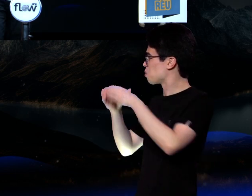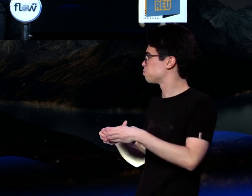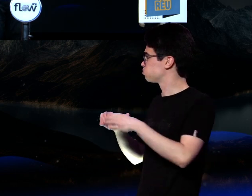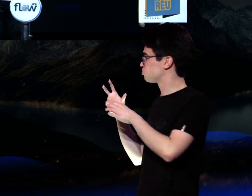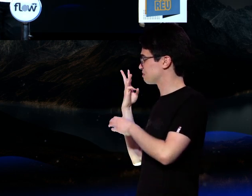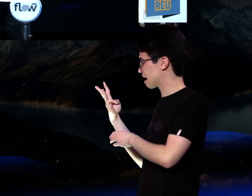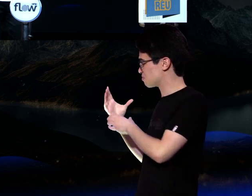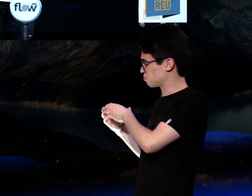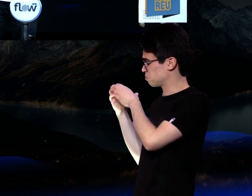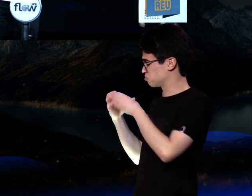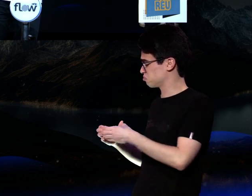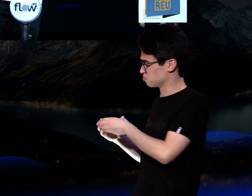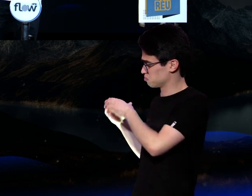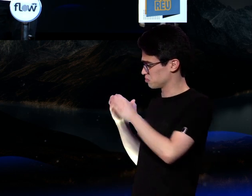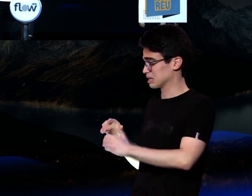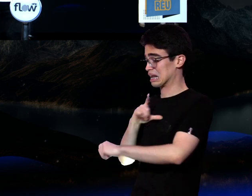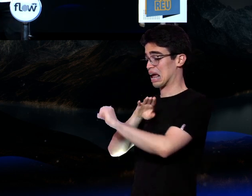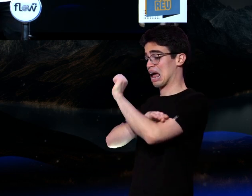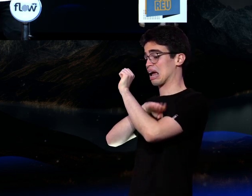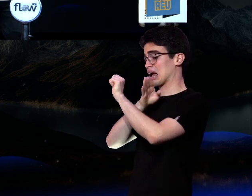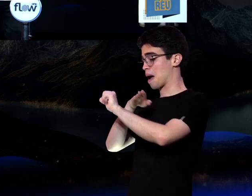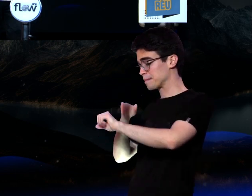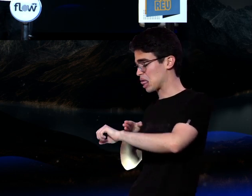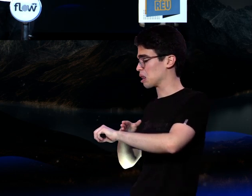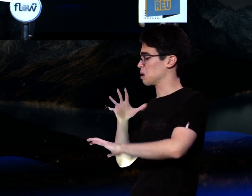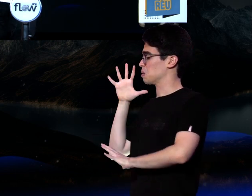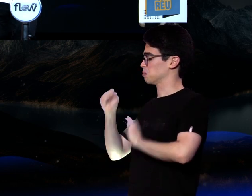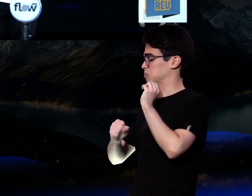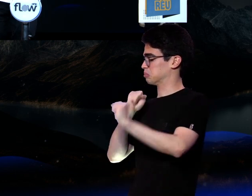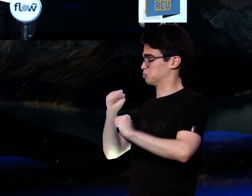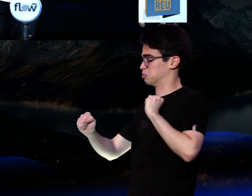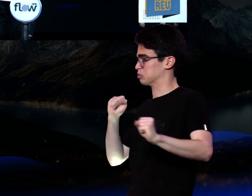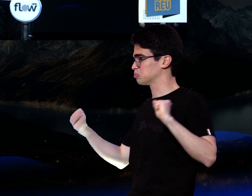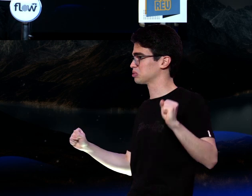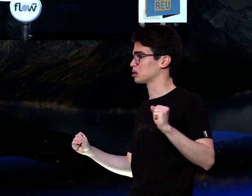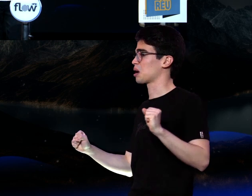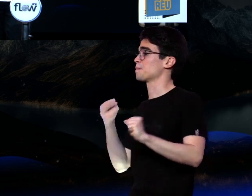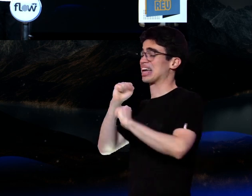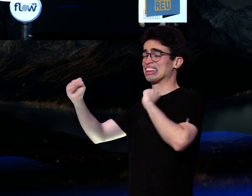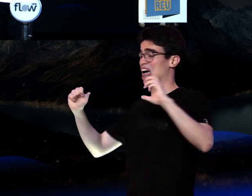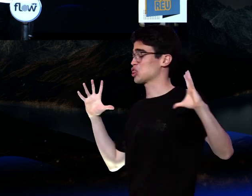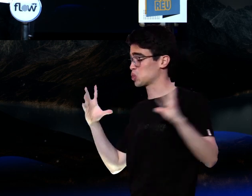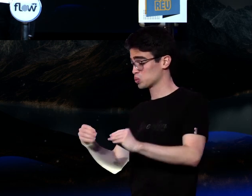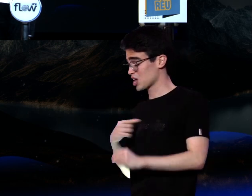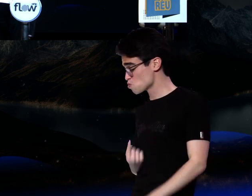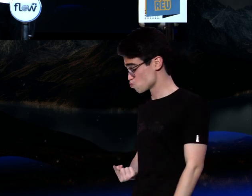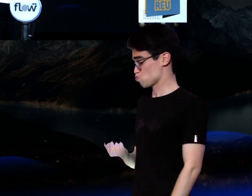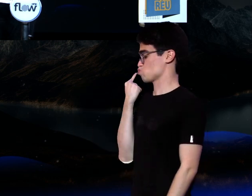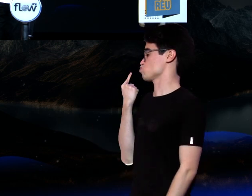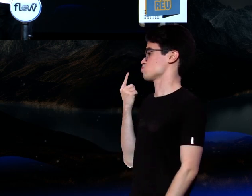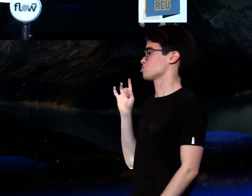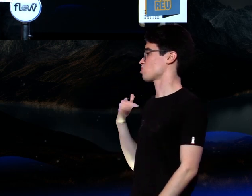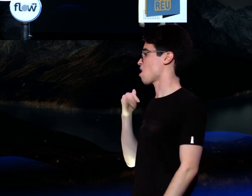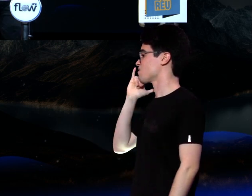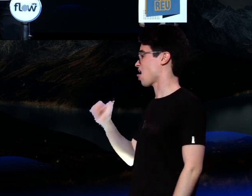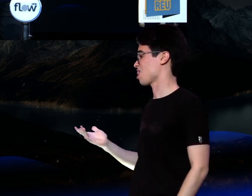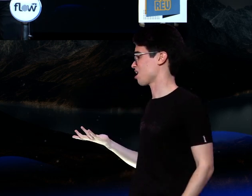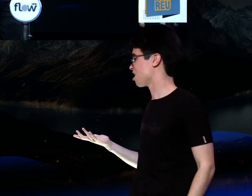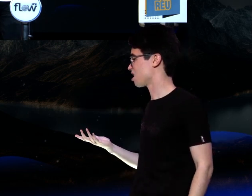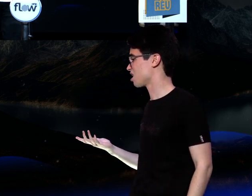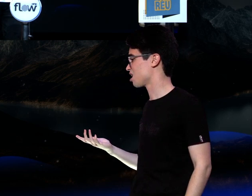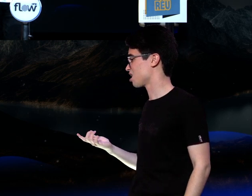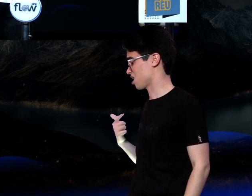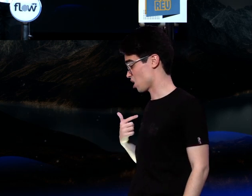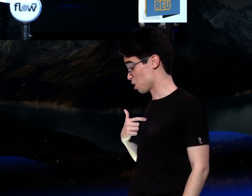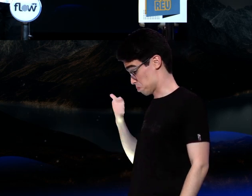bandos, atacaram os camelos e os levaram embora. Mataram a espada os empregados, e eu fui o único que escapou para lhe contar. Enquanto